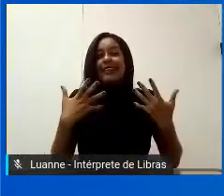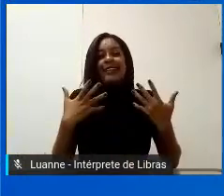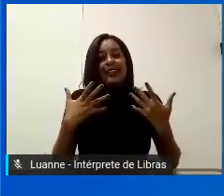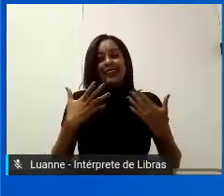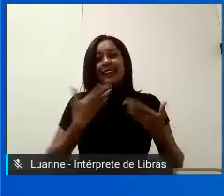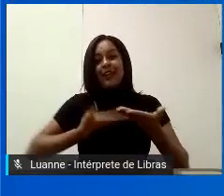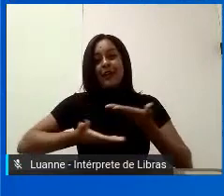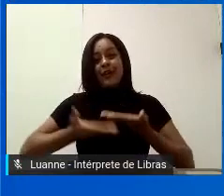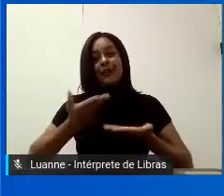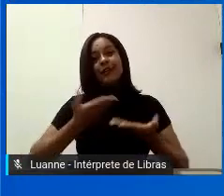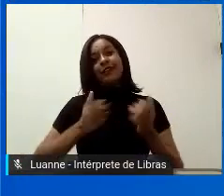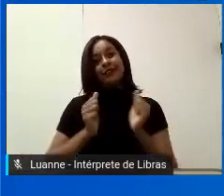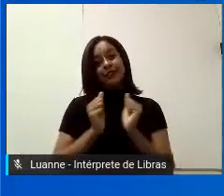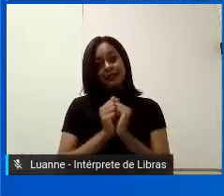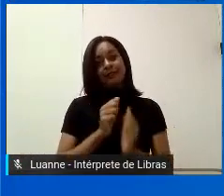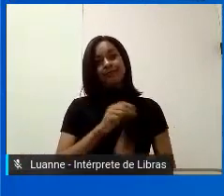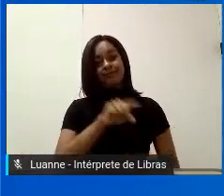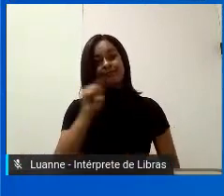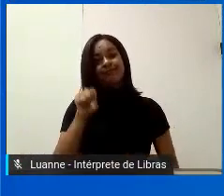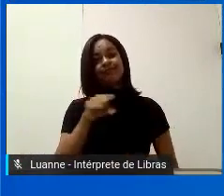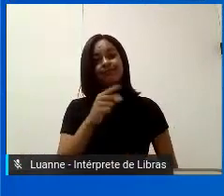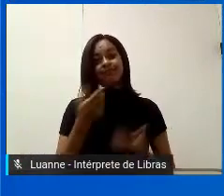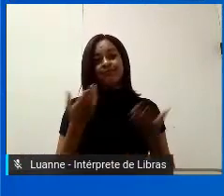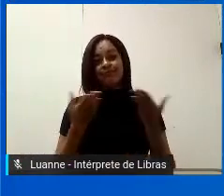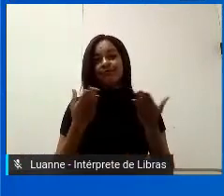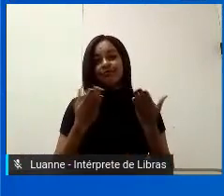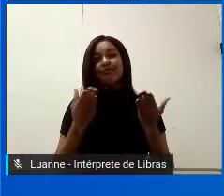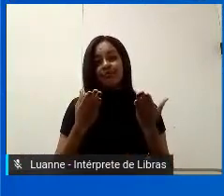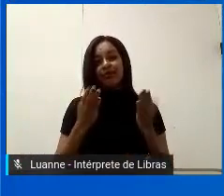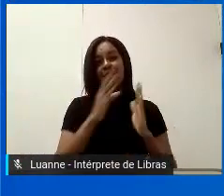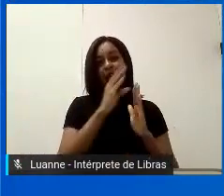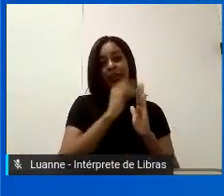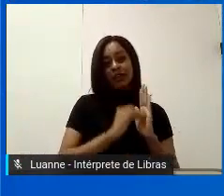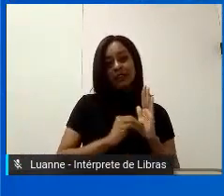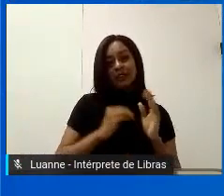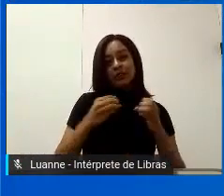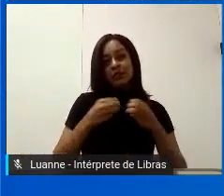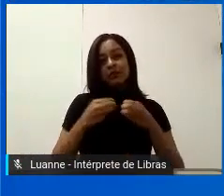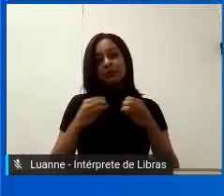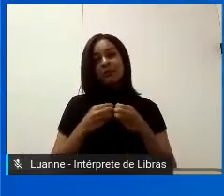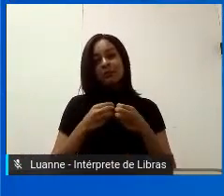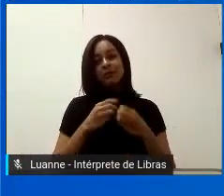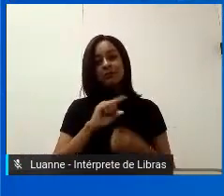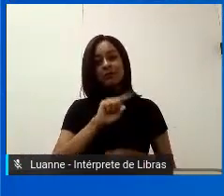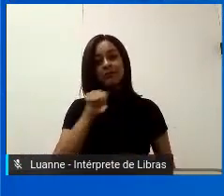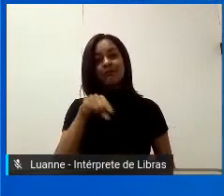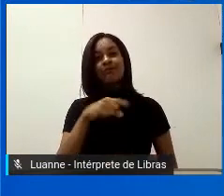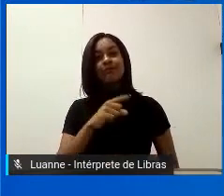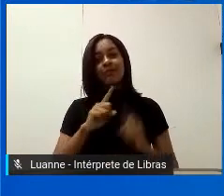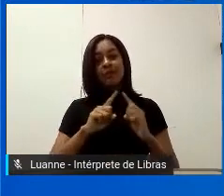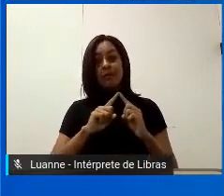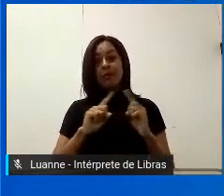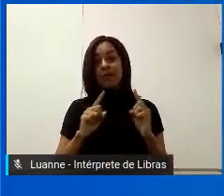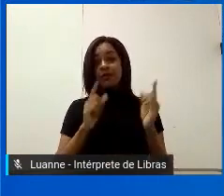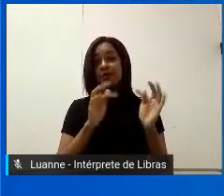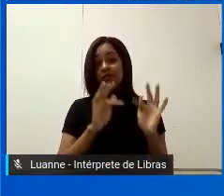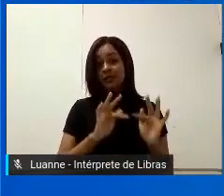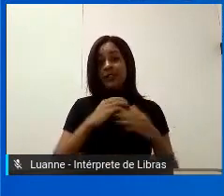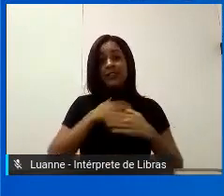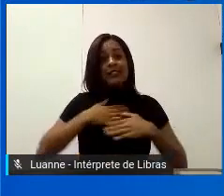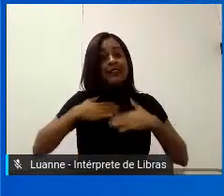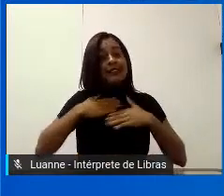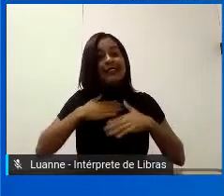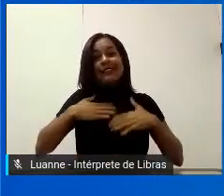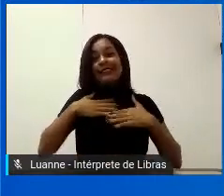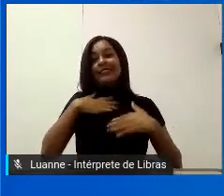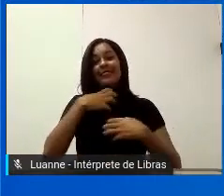numa linha próxima aí do que o Marco falou né mas uma pegada um pouco diferente mas enfim eu tô bem satisfeito muito feliz de poder estar falando